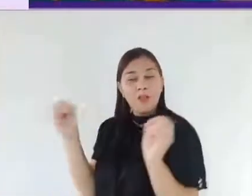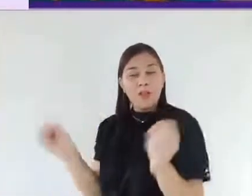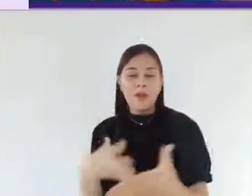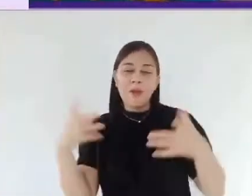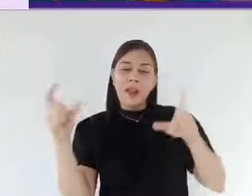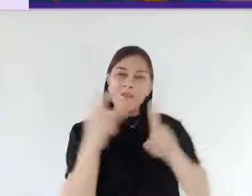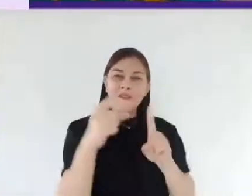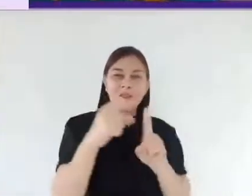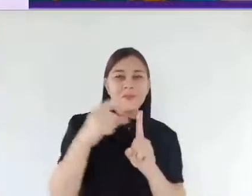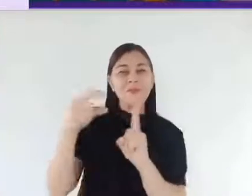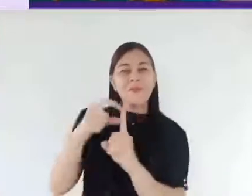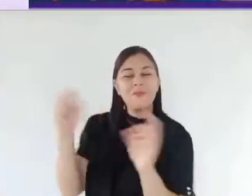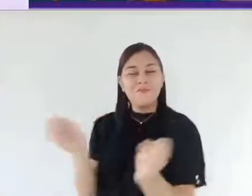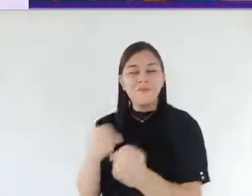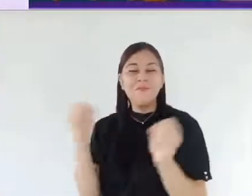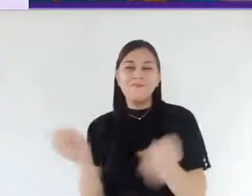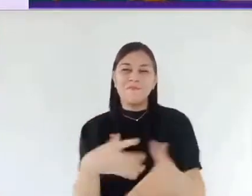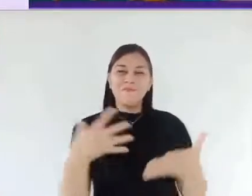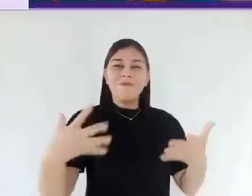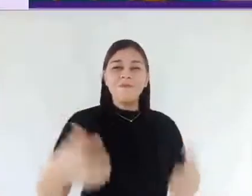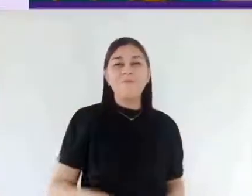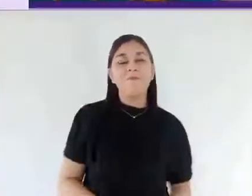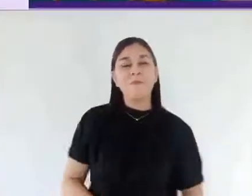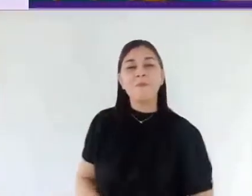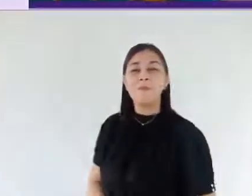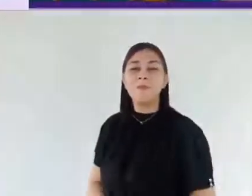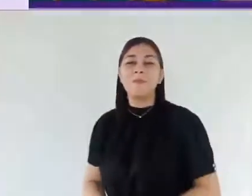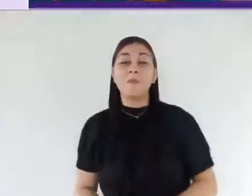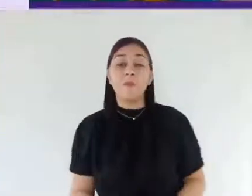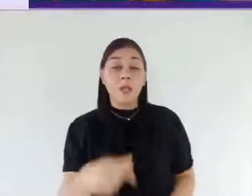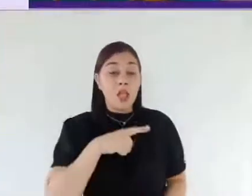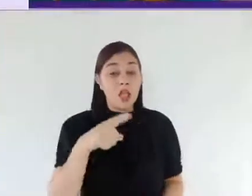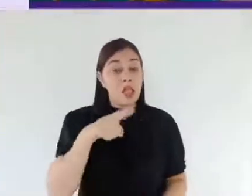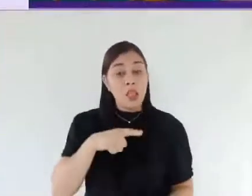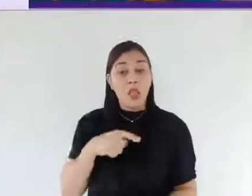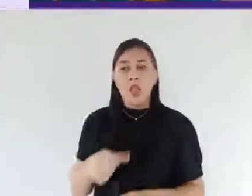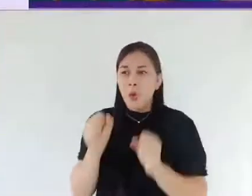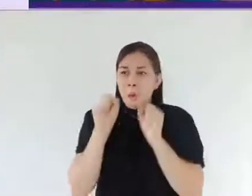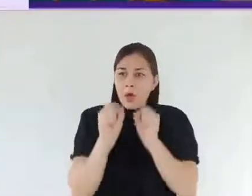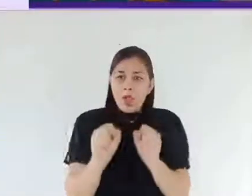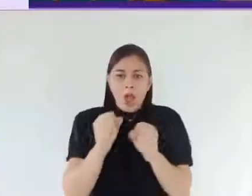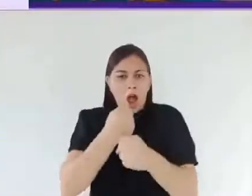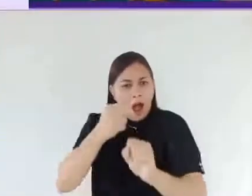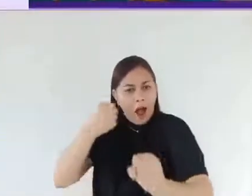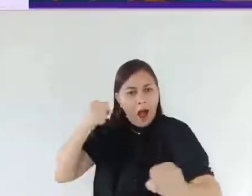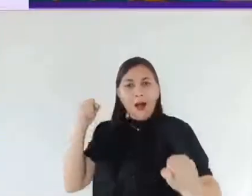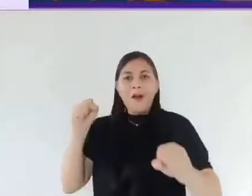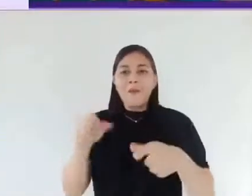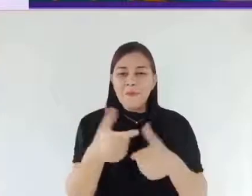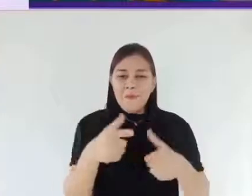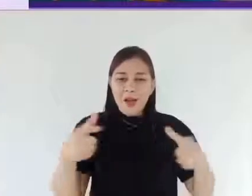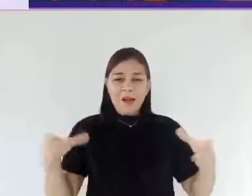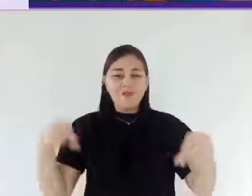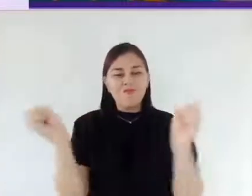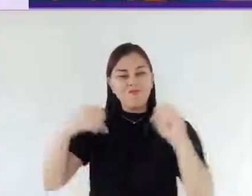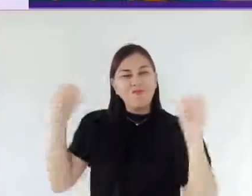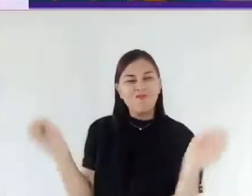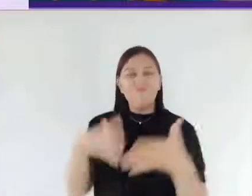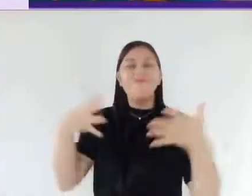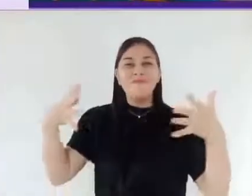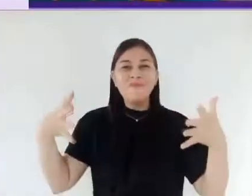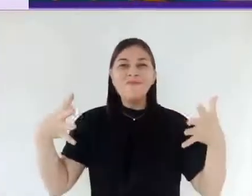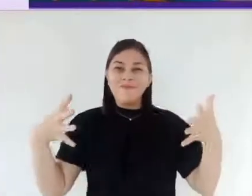mágicas, palavras mágicas são assim Tem um poder maior que abra